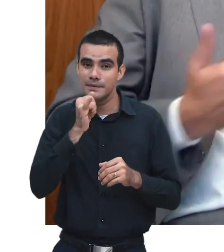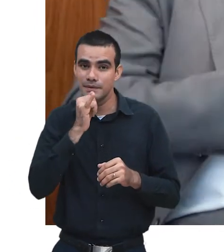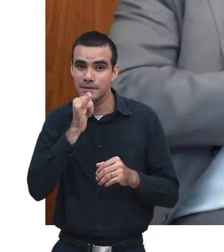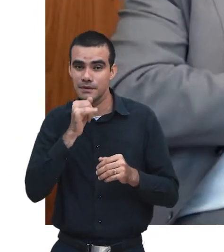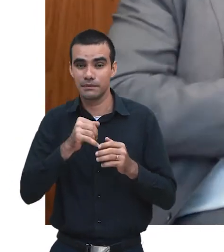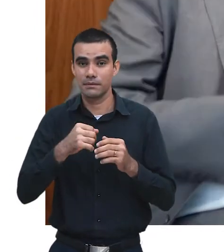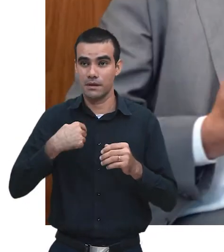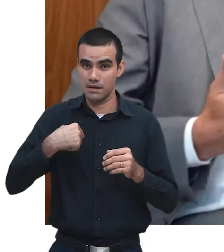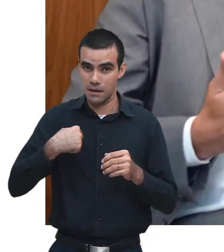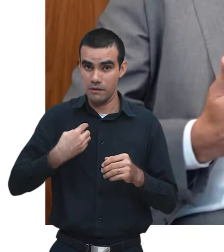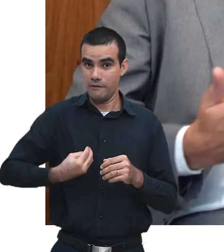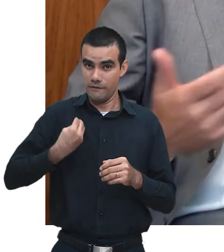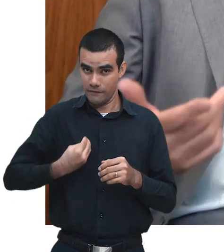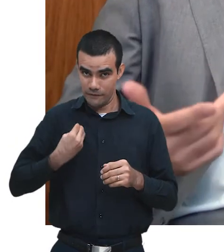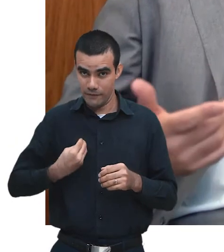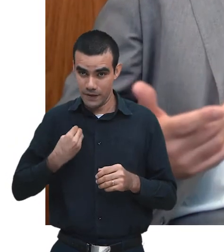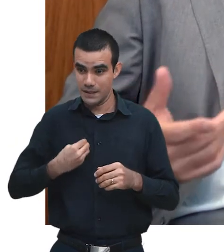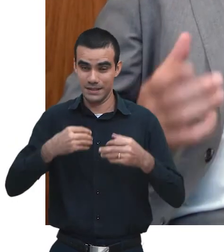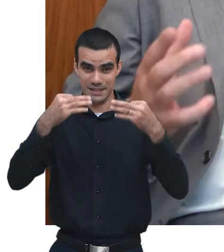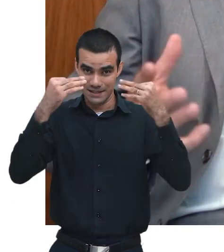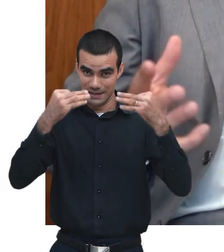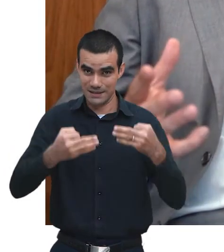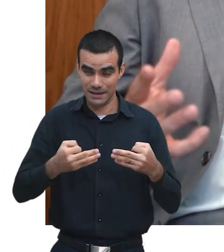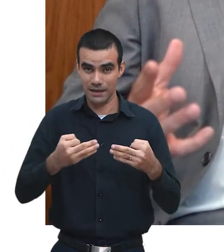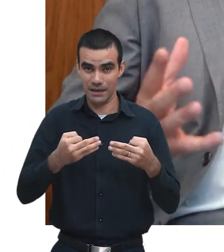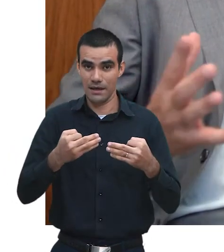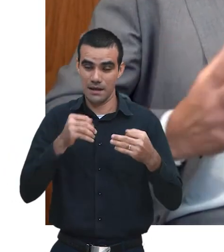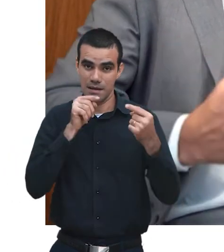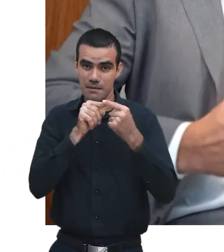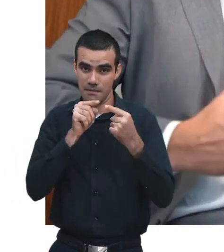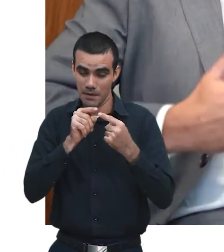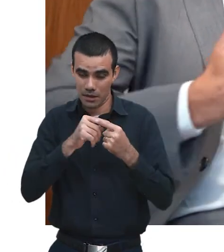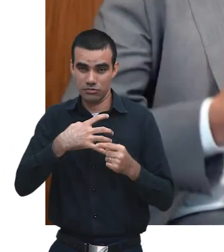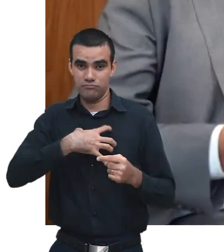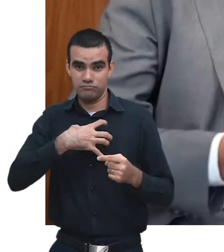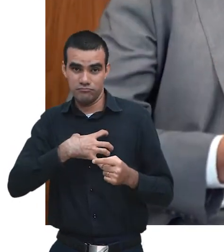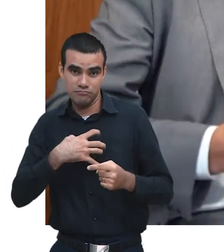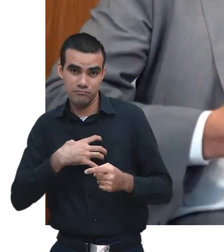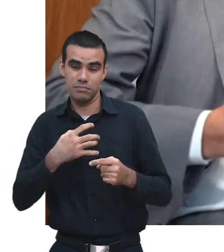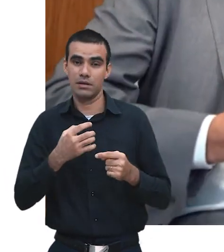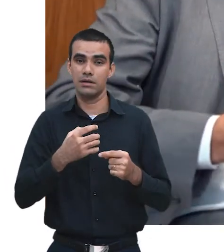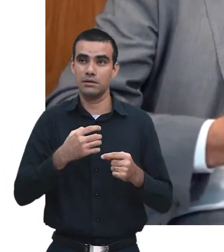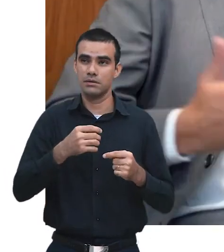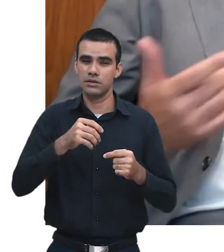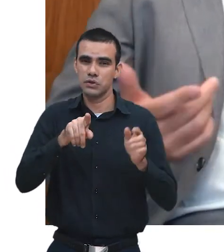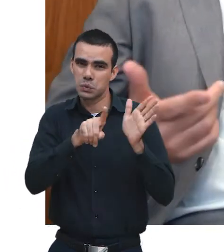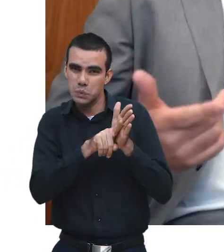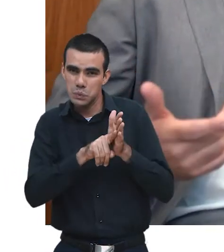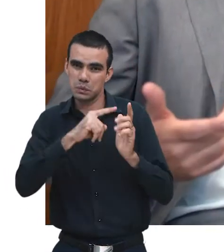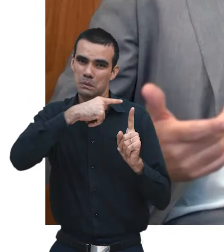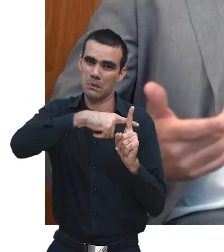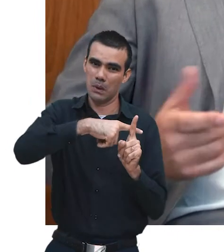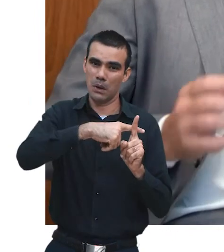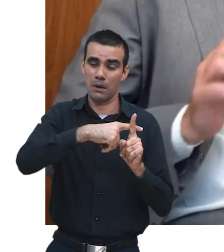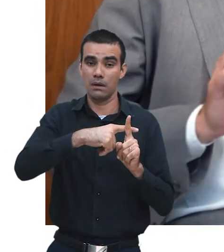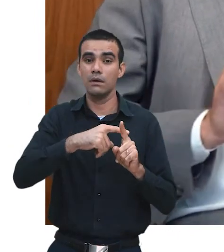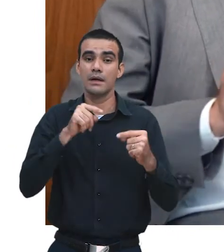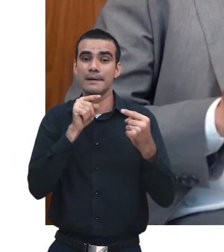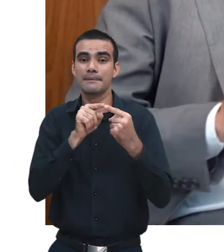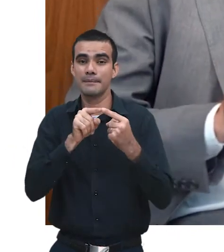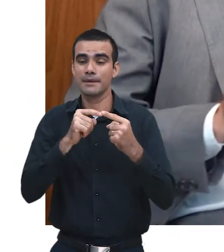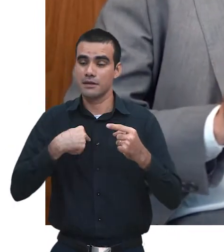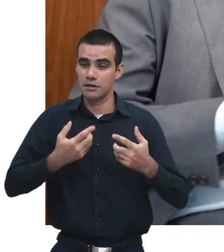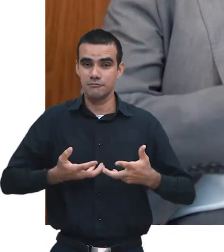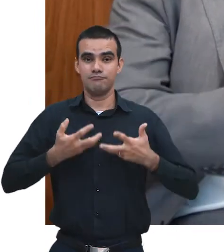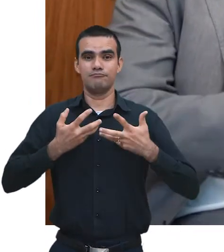capítulo, se a nossa maneira de viver nesse aspecto dos sentimentos edificantes ou negativos que a gente usa, for